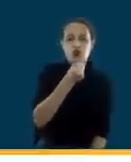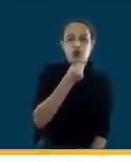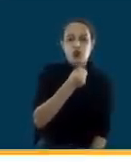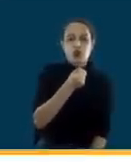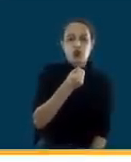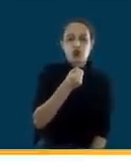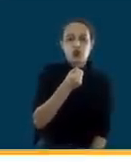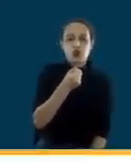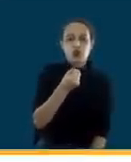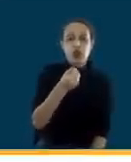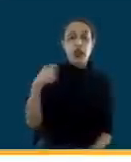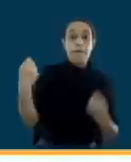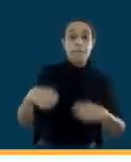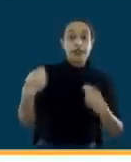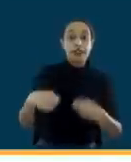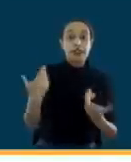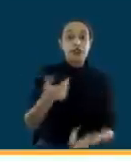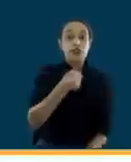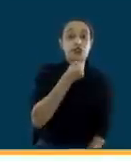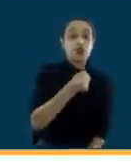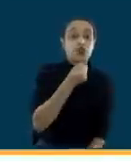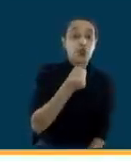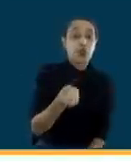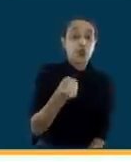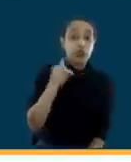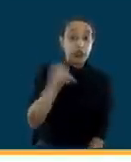Luciana, precisa que você abra o seu microfone. Não